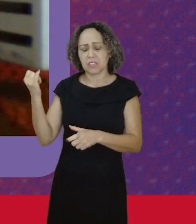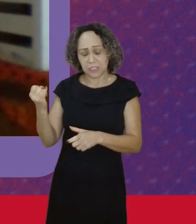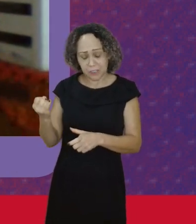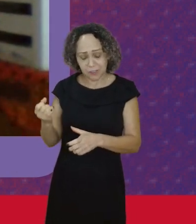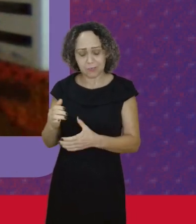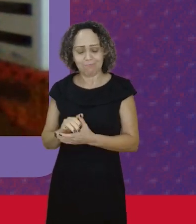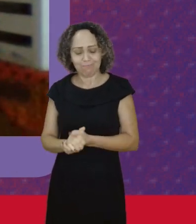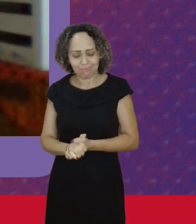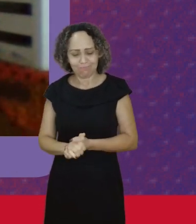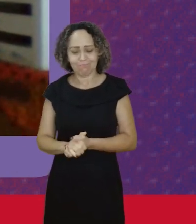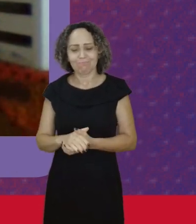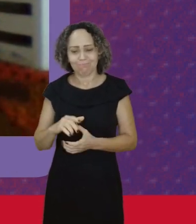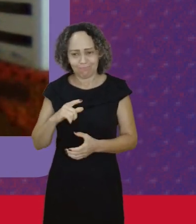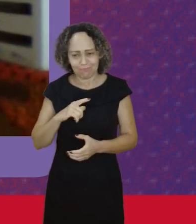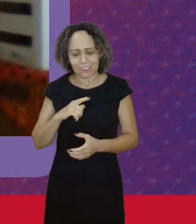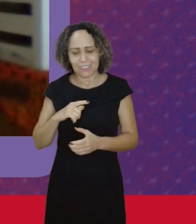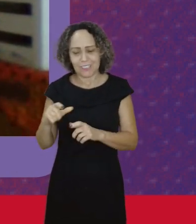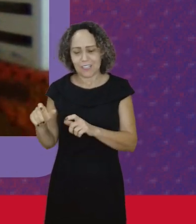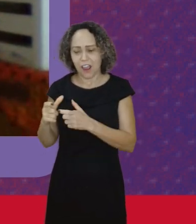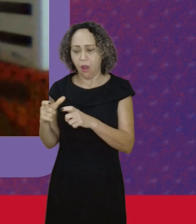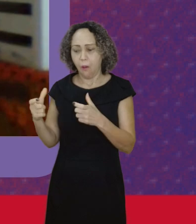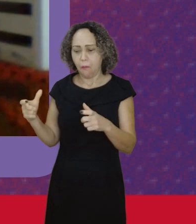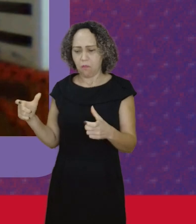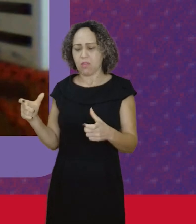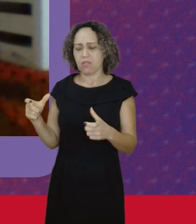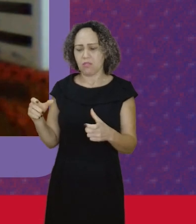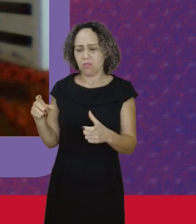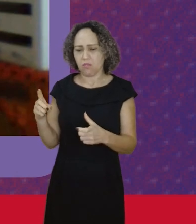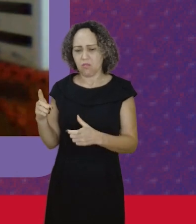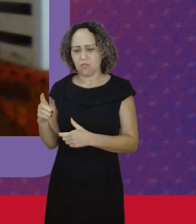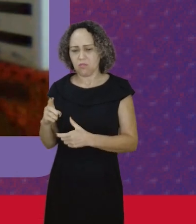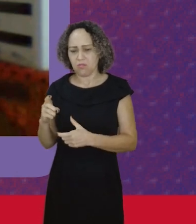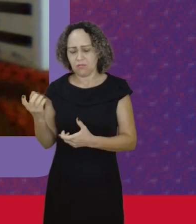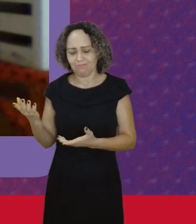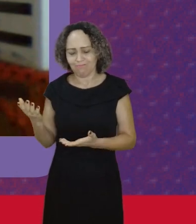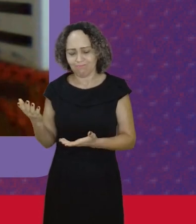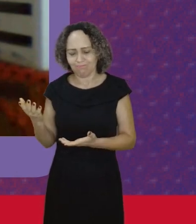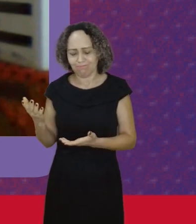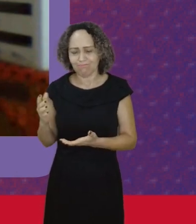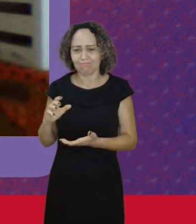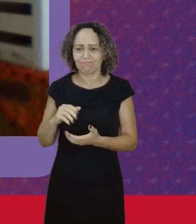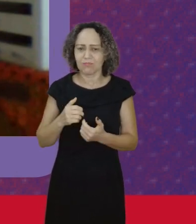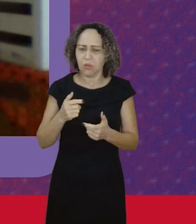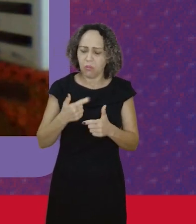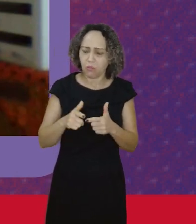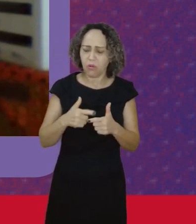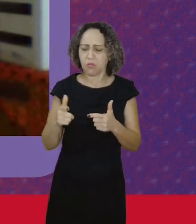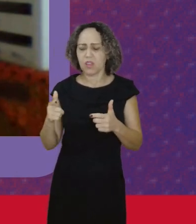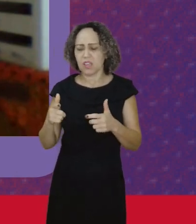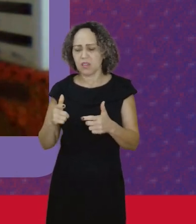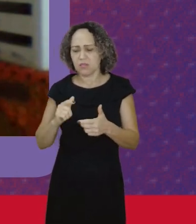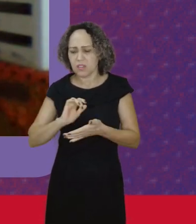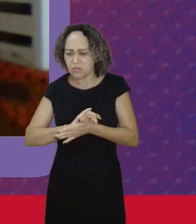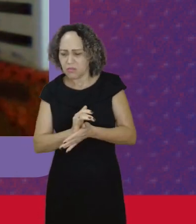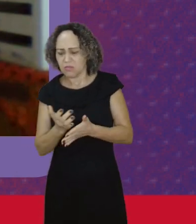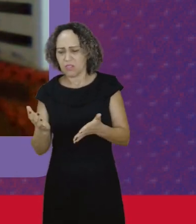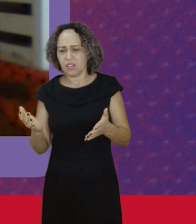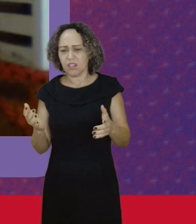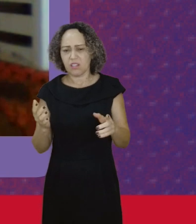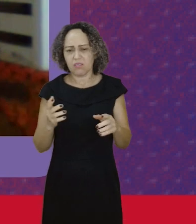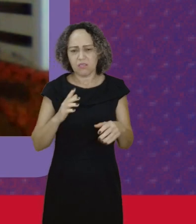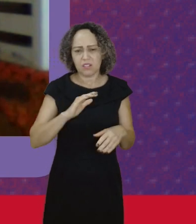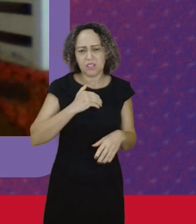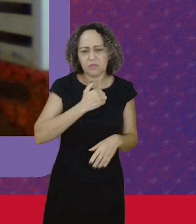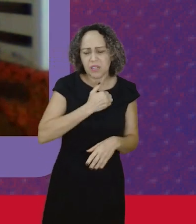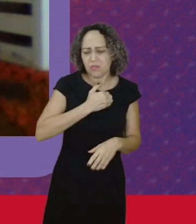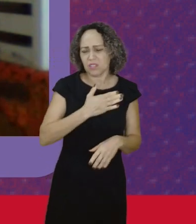interessantes. Mas esse é um projeto. Então, há uma necessidade de que nós possamos ampliar debates como esse, rodas de conversas,